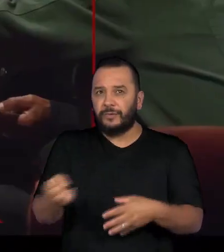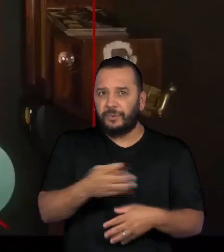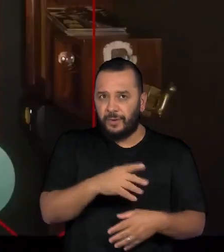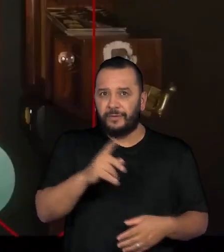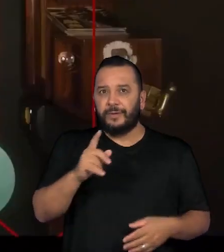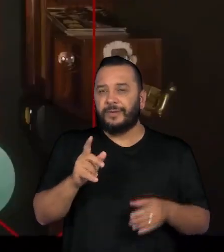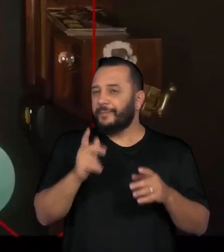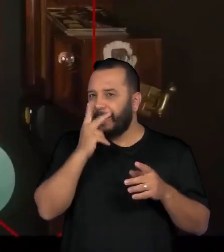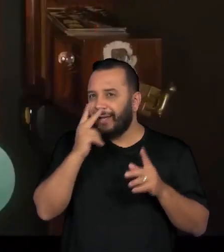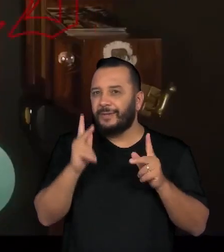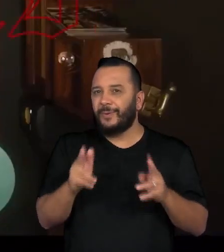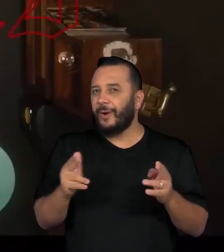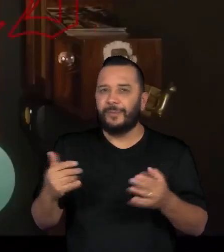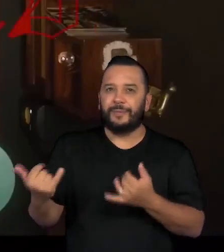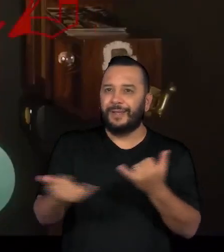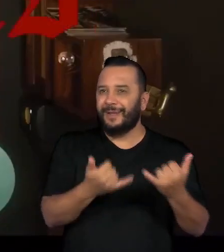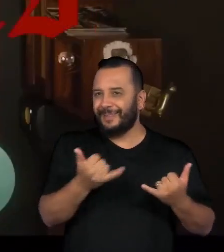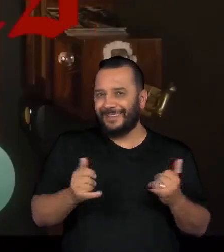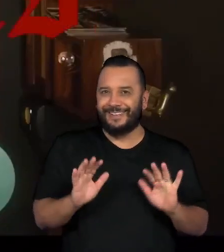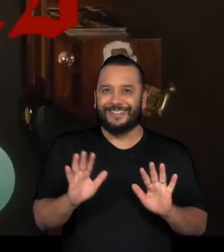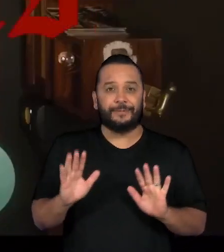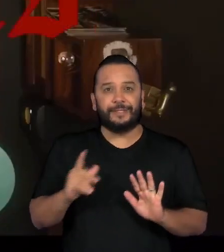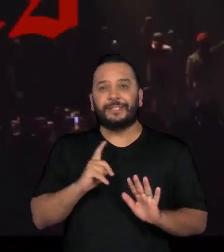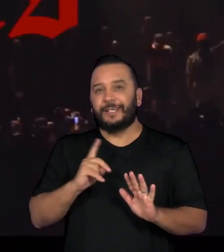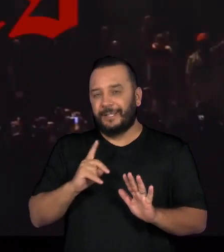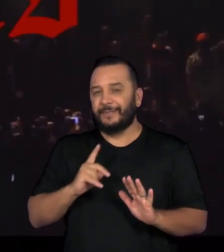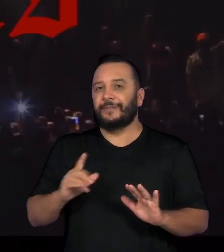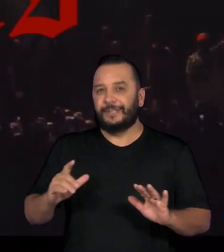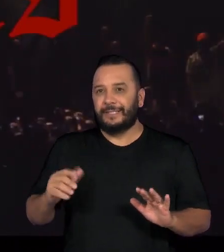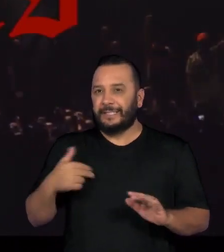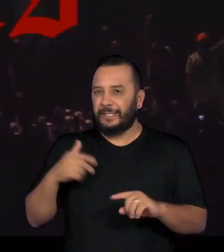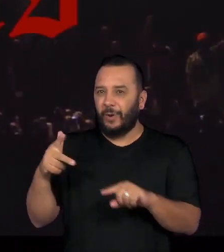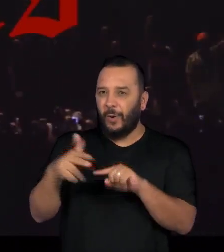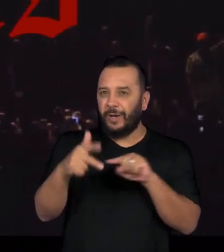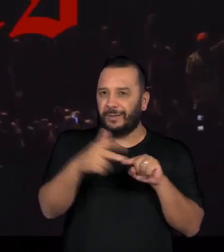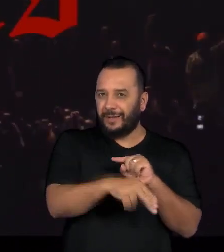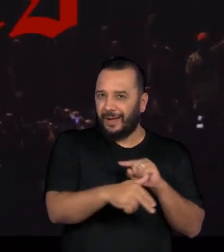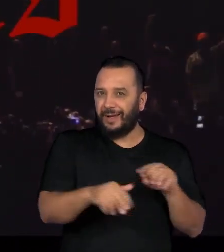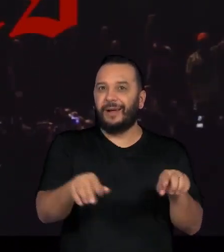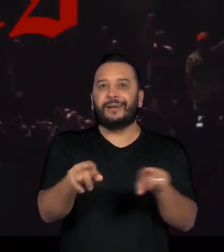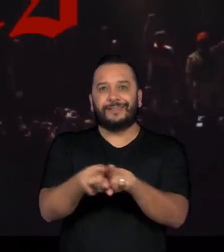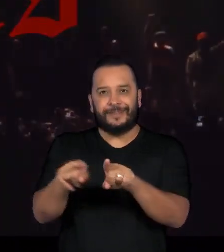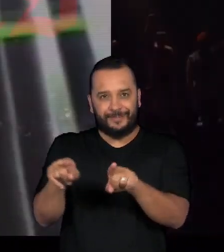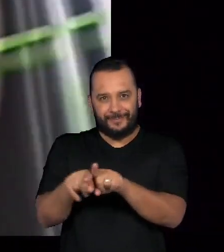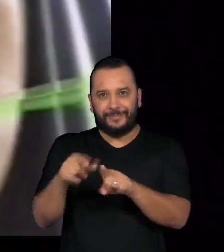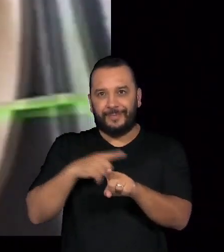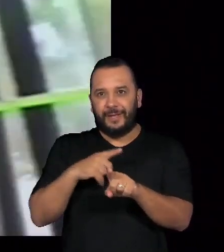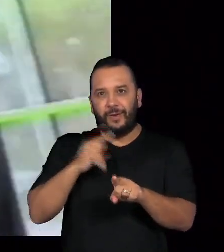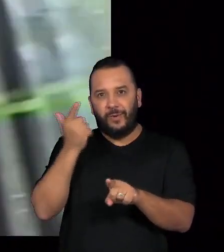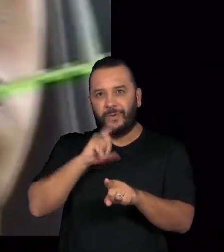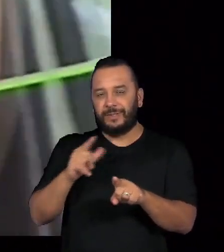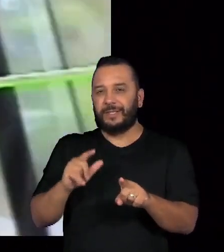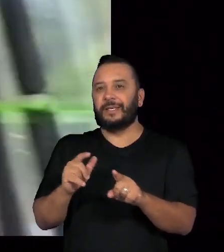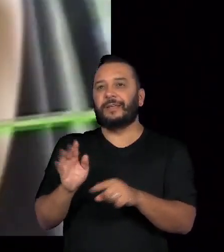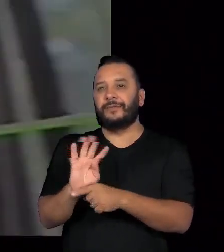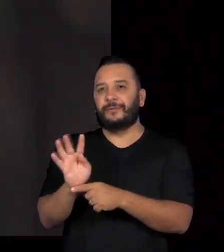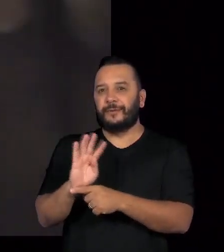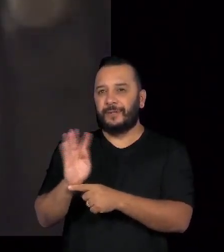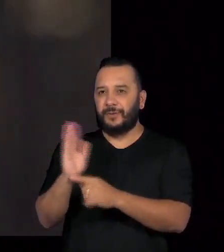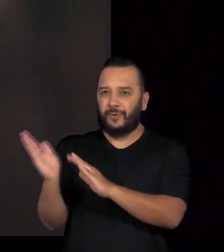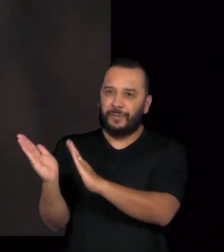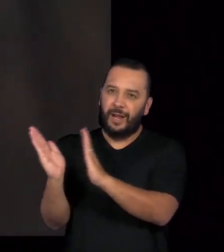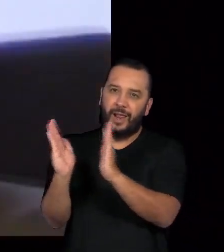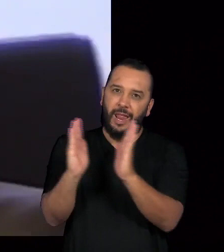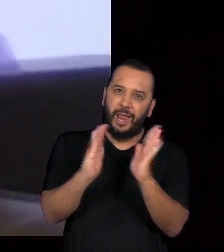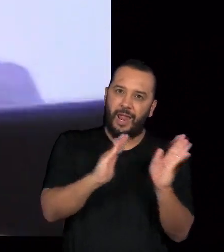Foi muito sofrido o processo de ter que cortar pra gente chegar nesse tempo de filme. Eles são 4 e fora